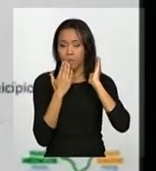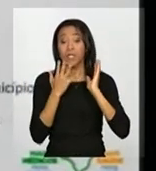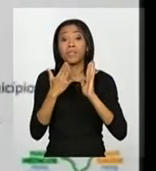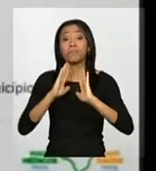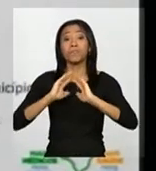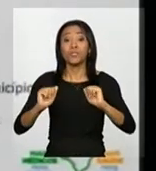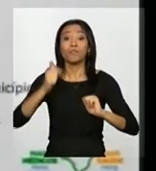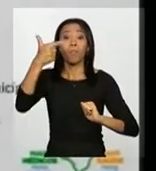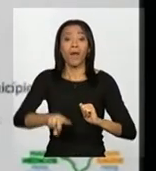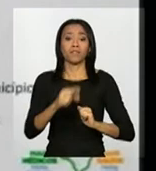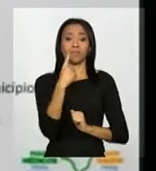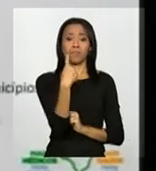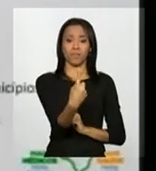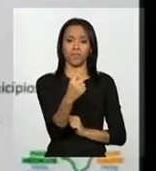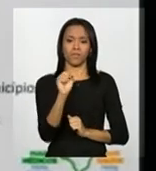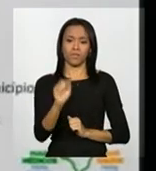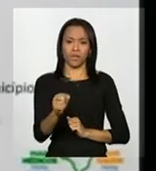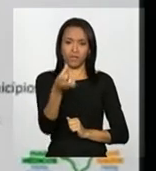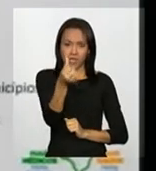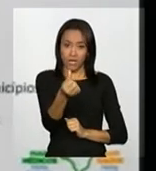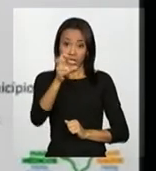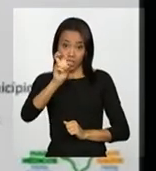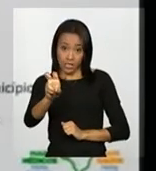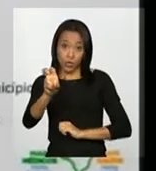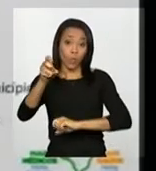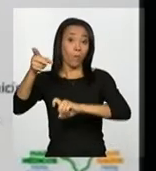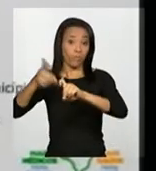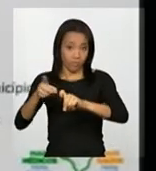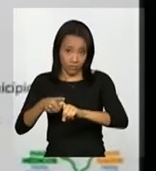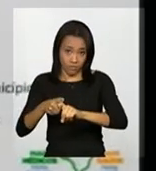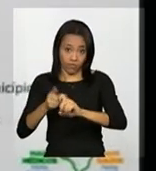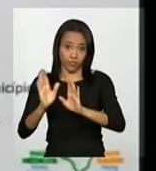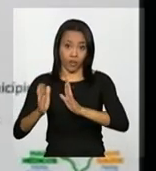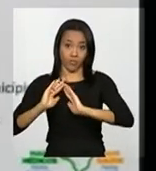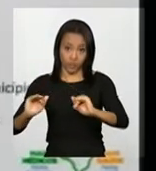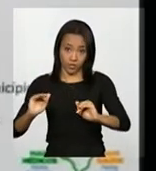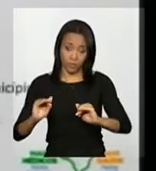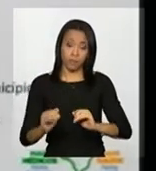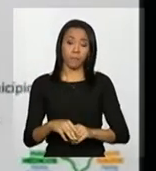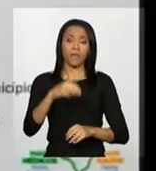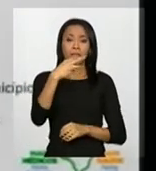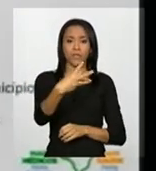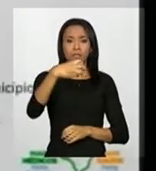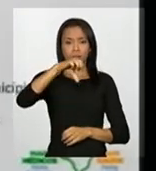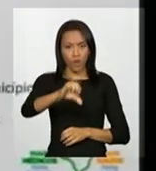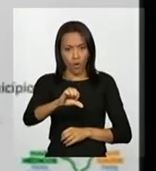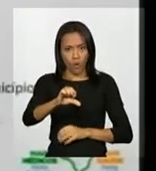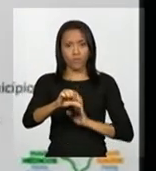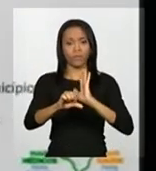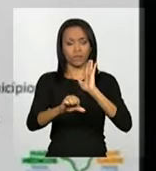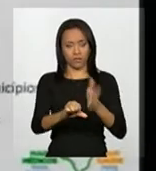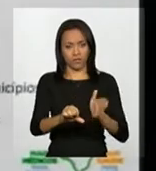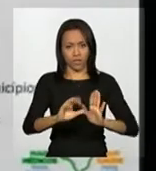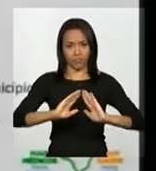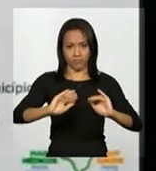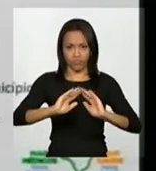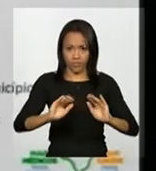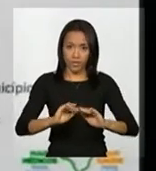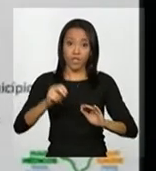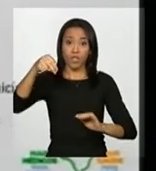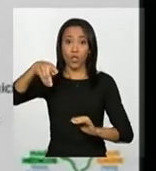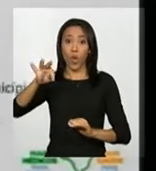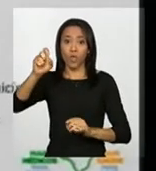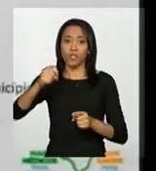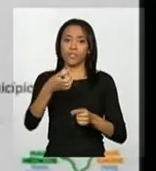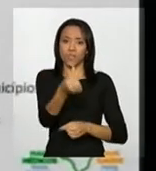mais 1165 profissionais 39 municípios e 78 vagas na região norte